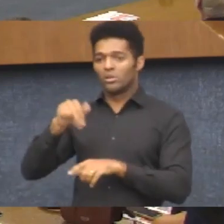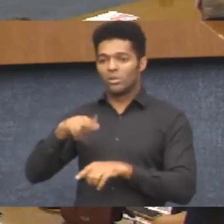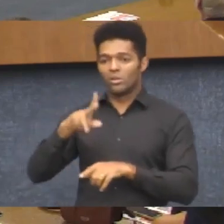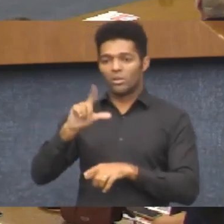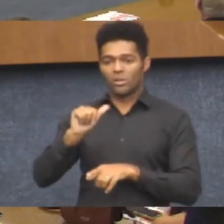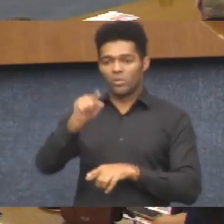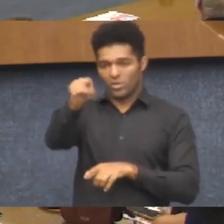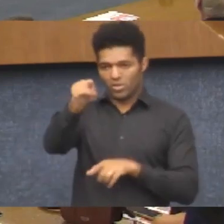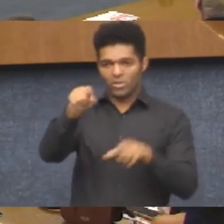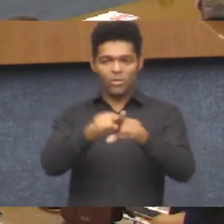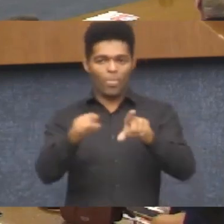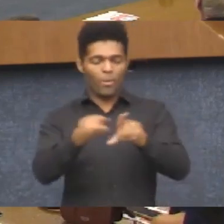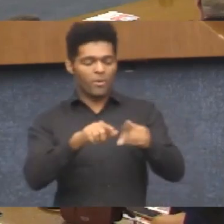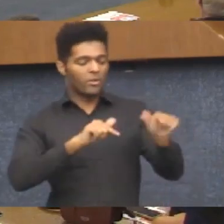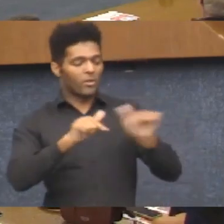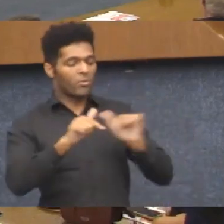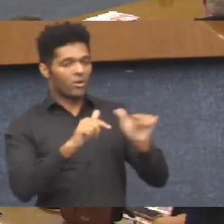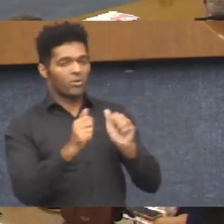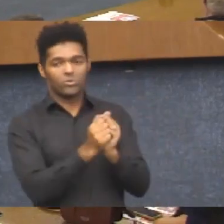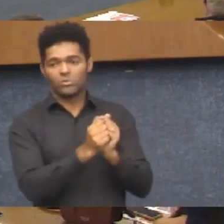de Saúde Vera Cruz. Levanta aí, Daniel.